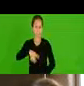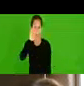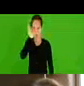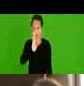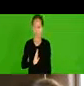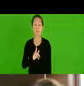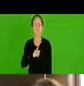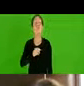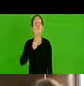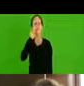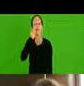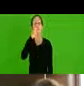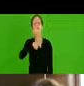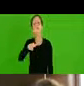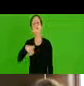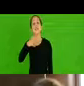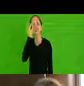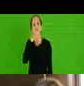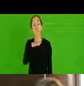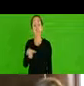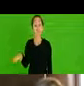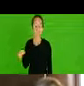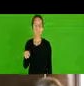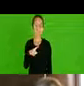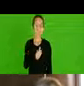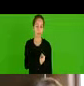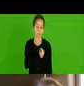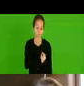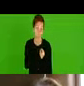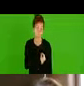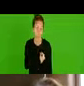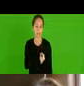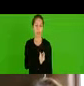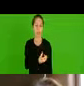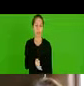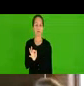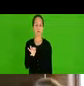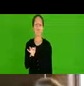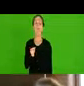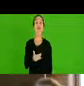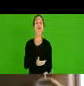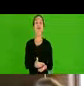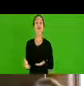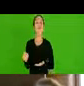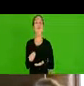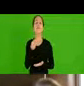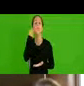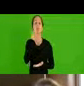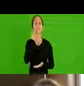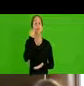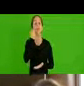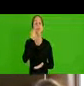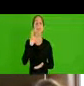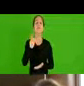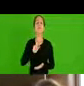pelas crianças, né? No início, na Primeira